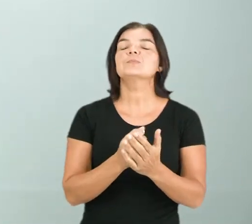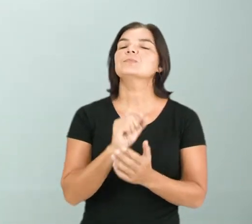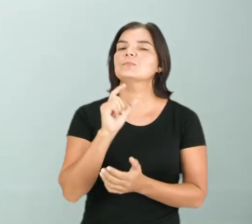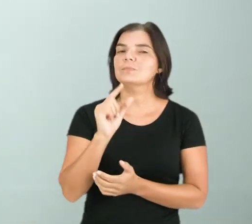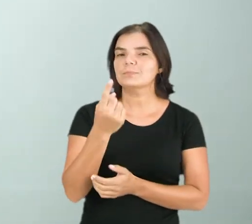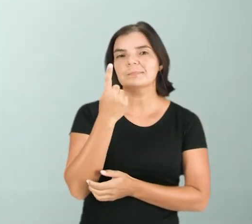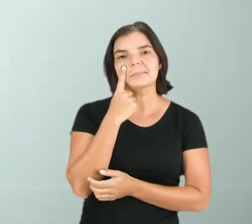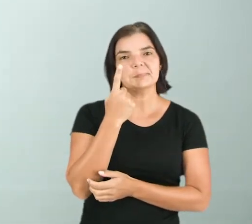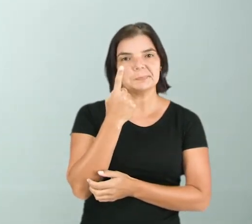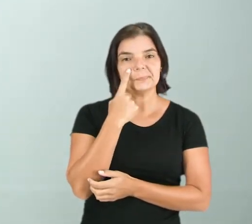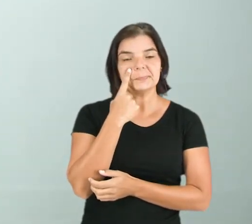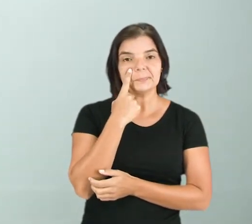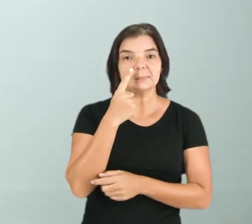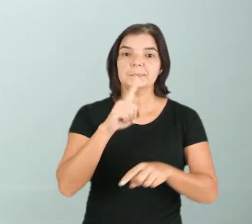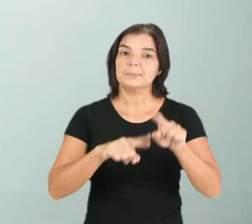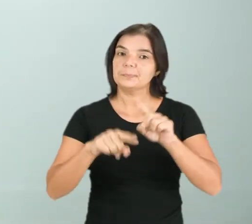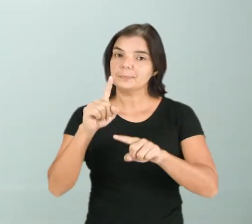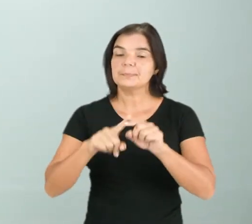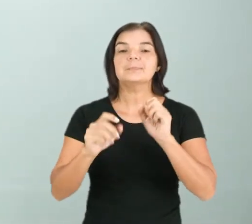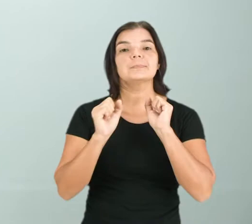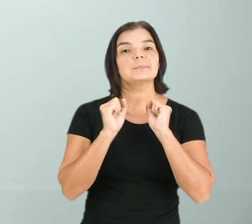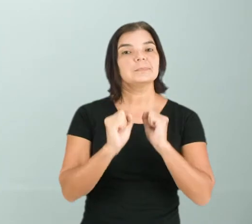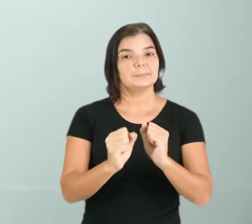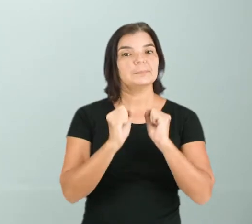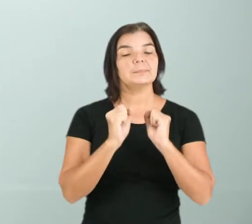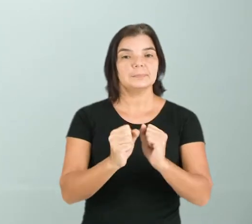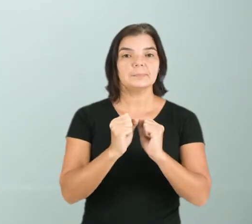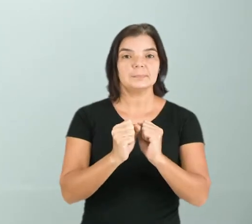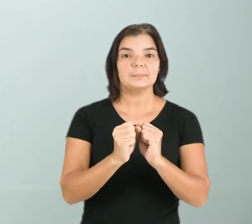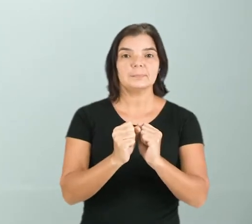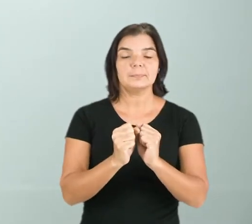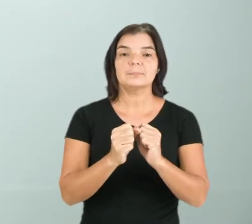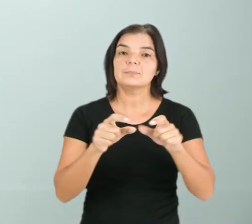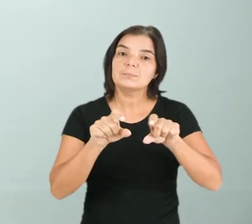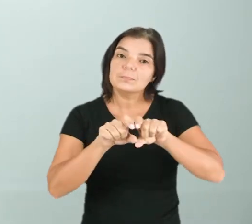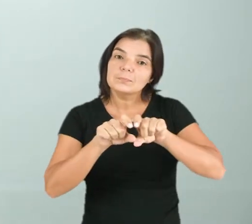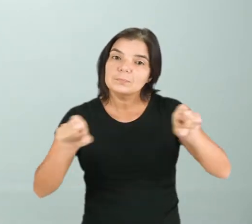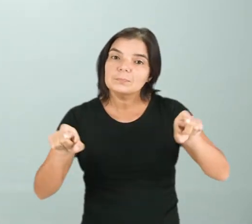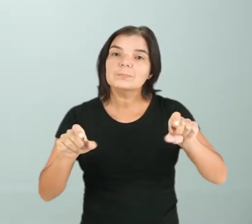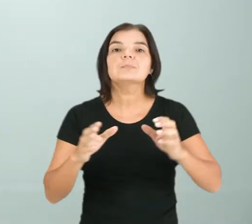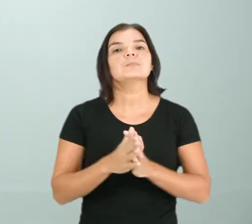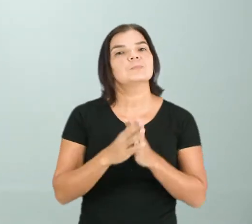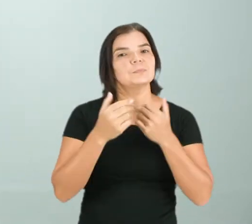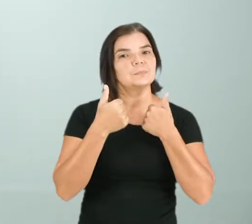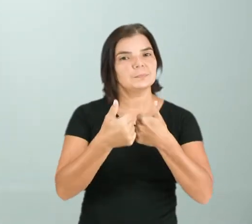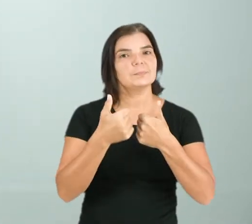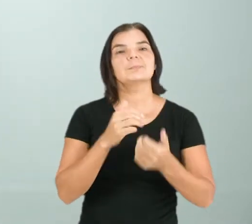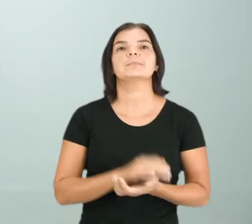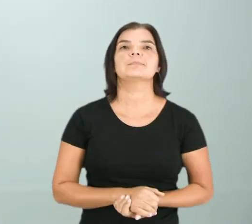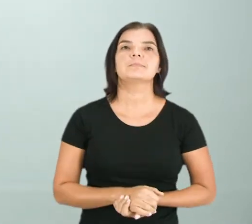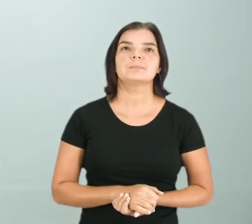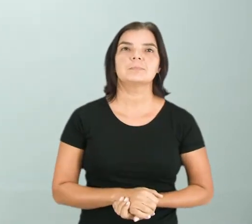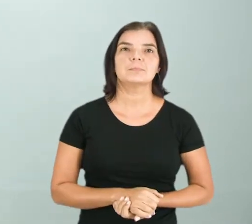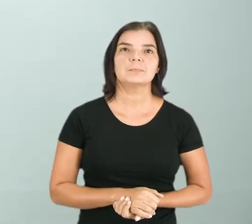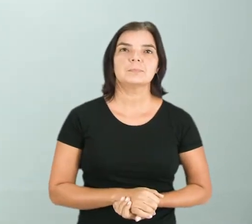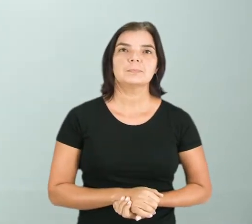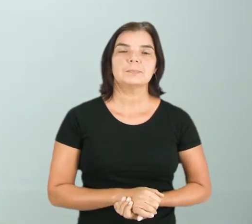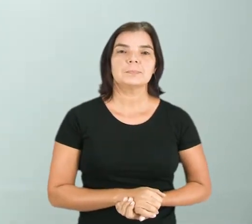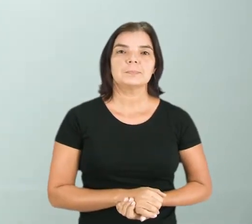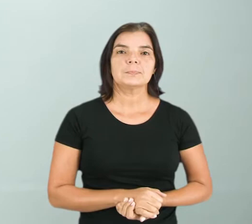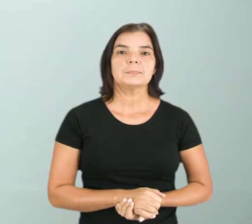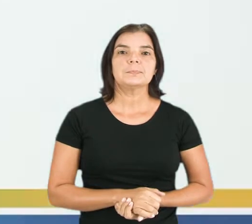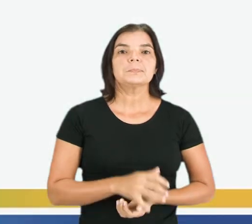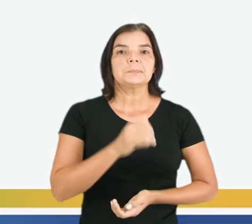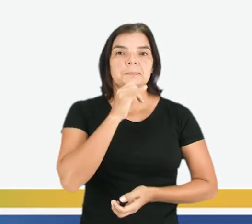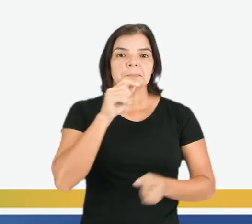e ver os instrumentos, né, que podem serem instrumentos de medidas. Tudo bem até aí? Ó,